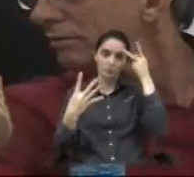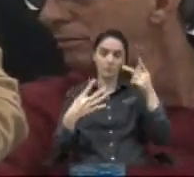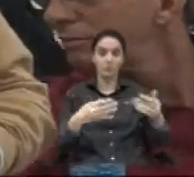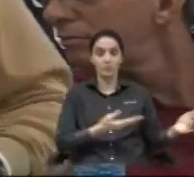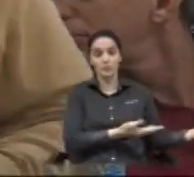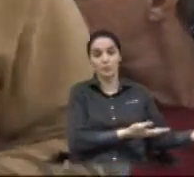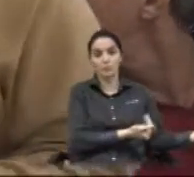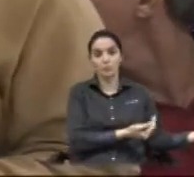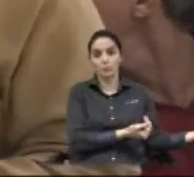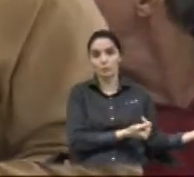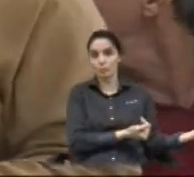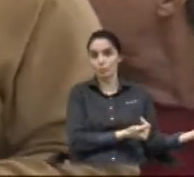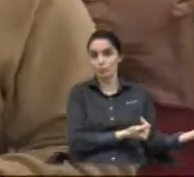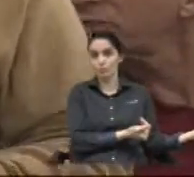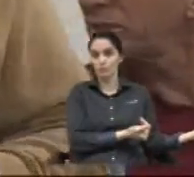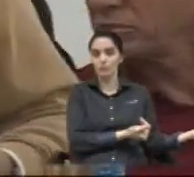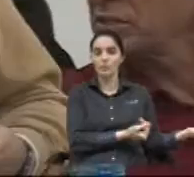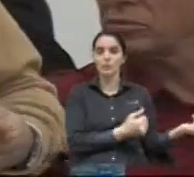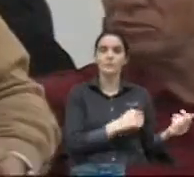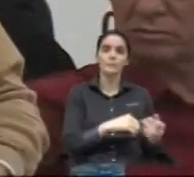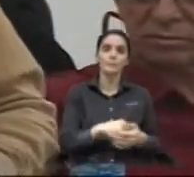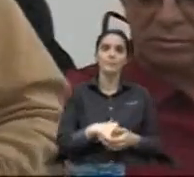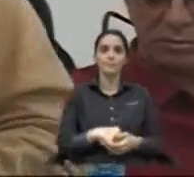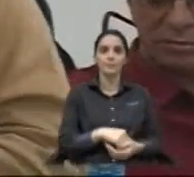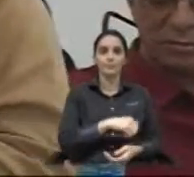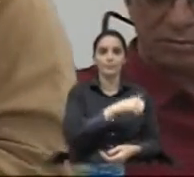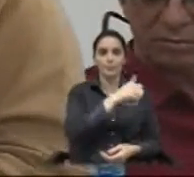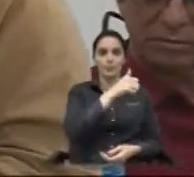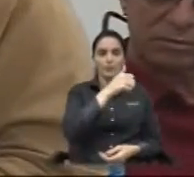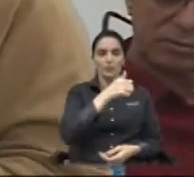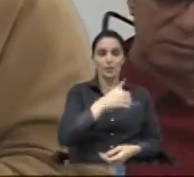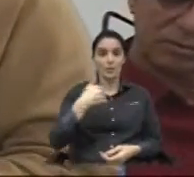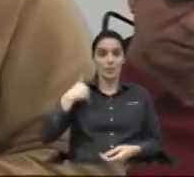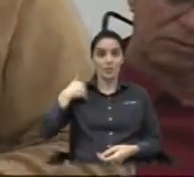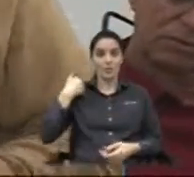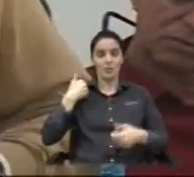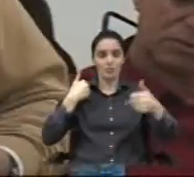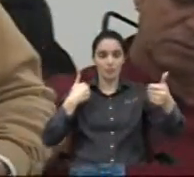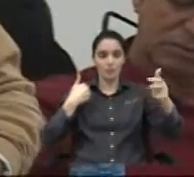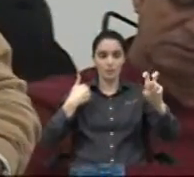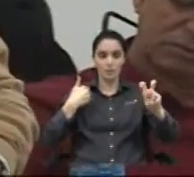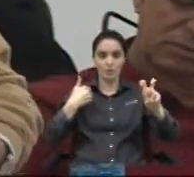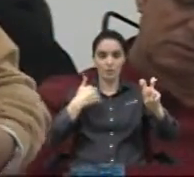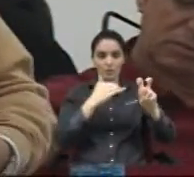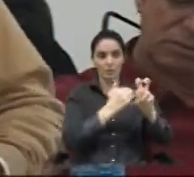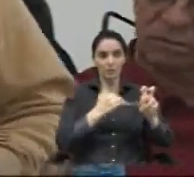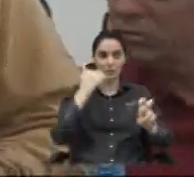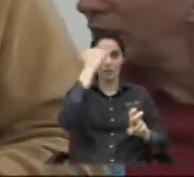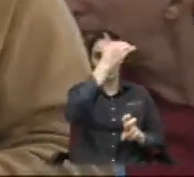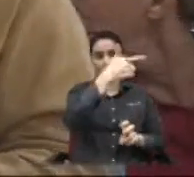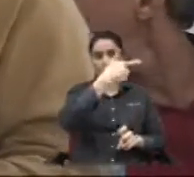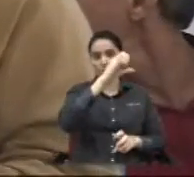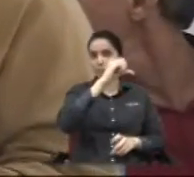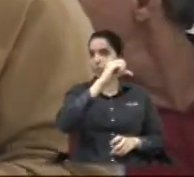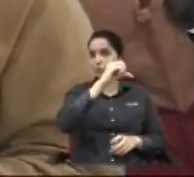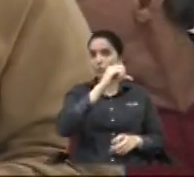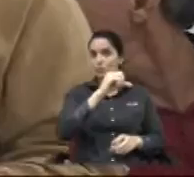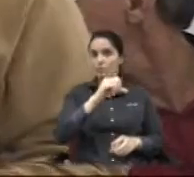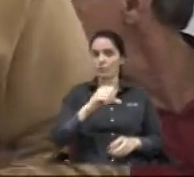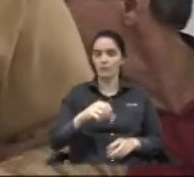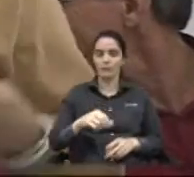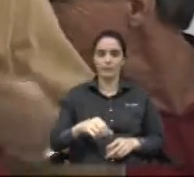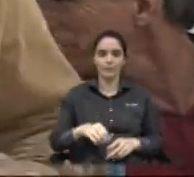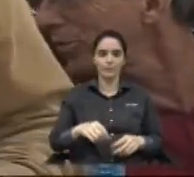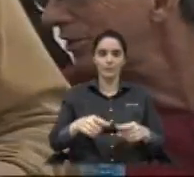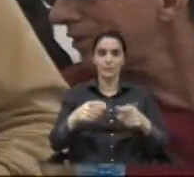jovens, que compreendem, a juventude compreende entre 15 e 29 anos. São duas poltronas